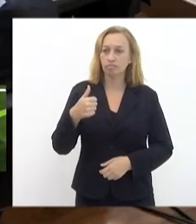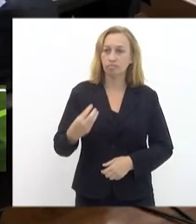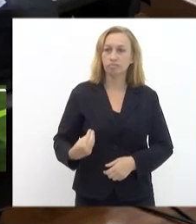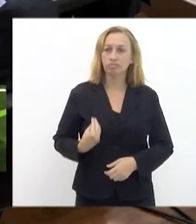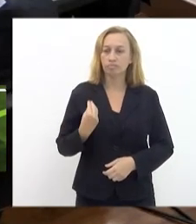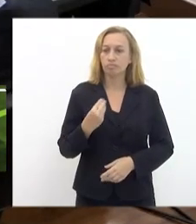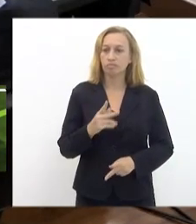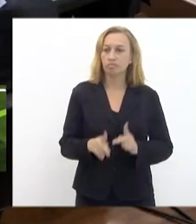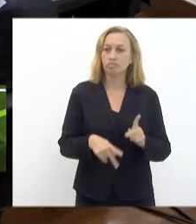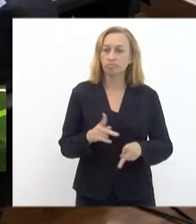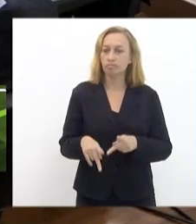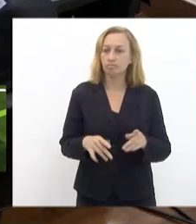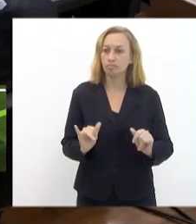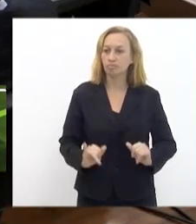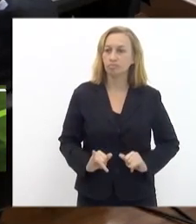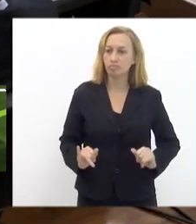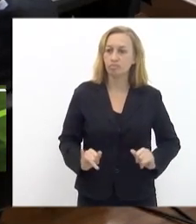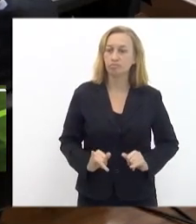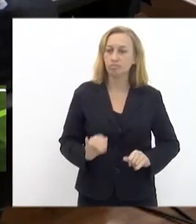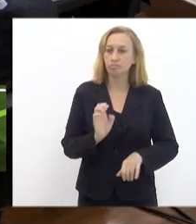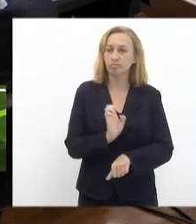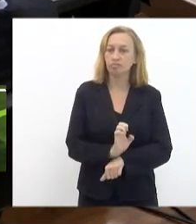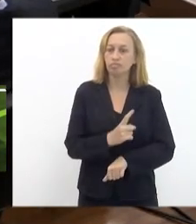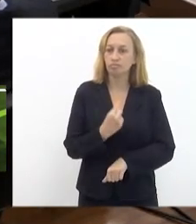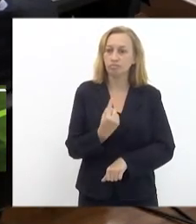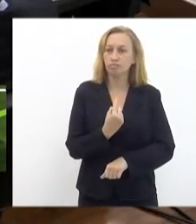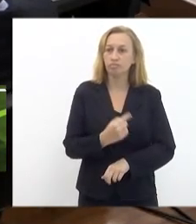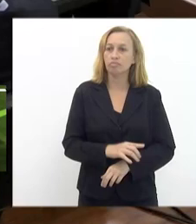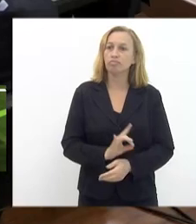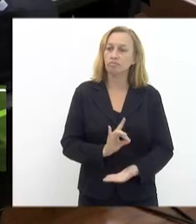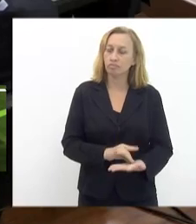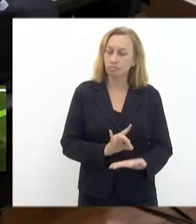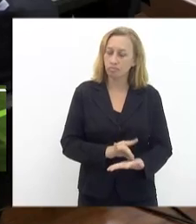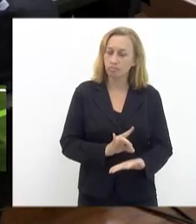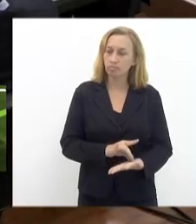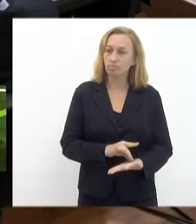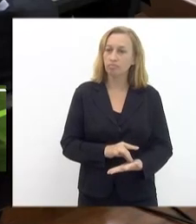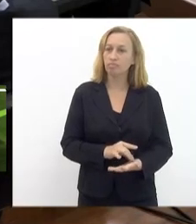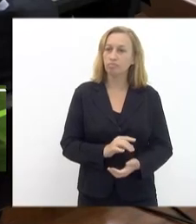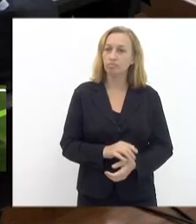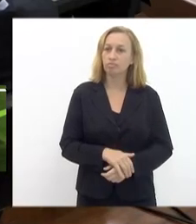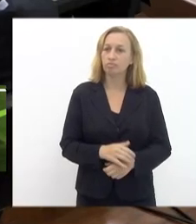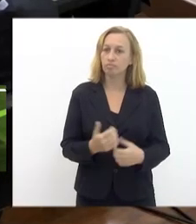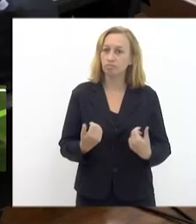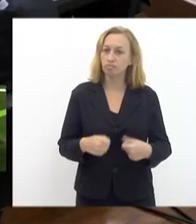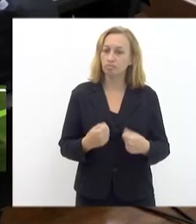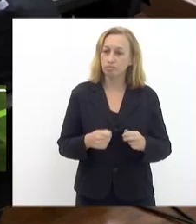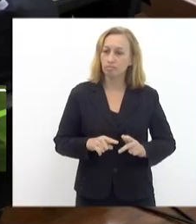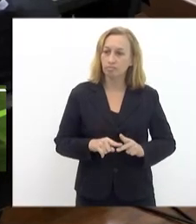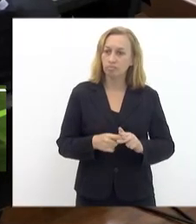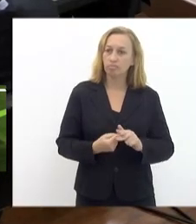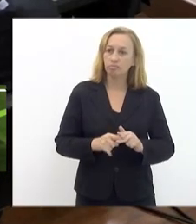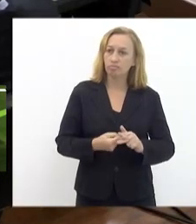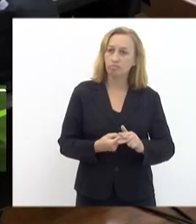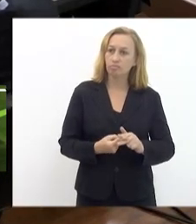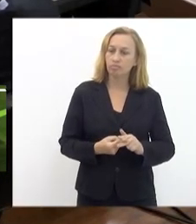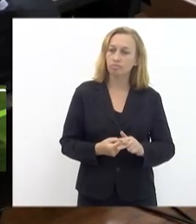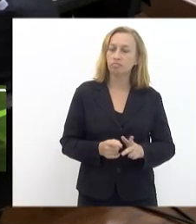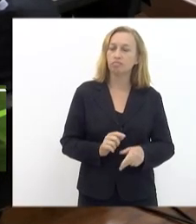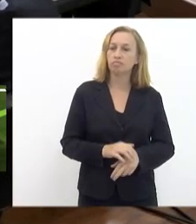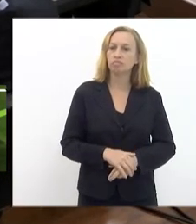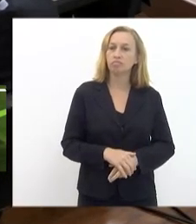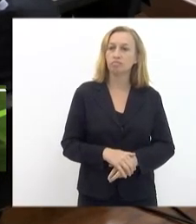dessa população com seu filho do nosso Estado né que realmente a máquina precisa ser ajeitada não dá